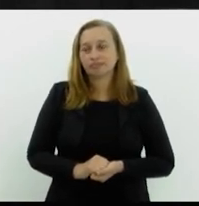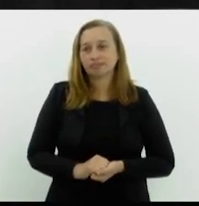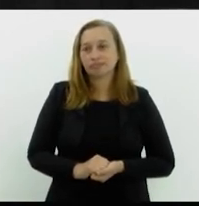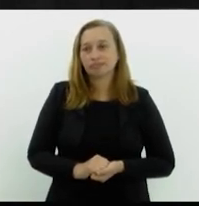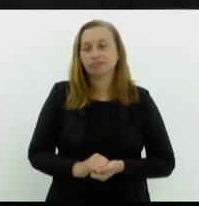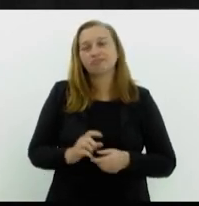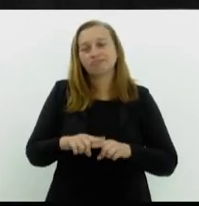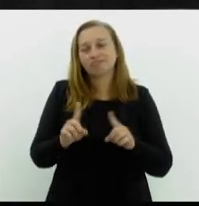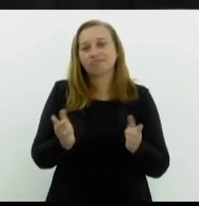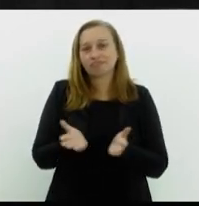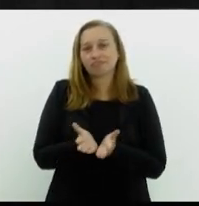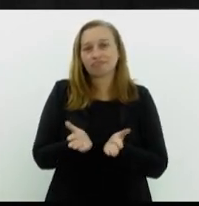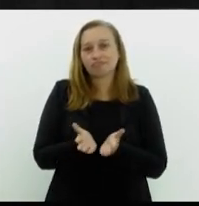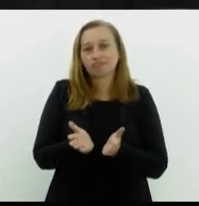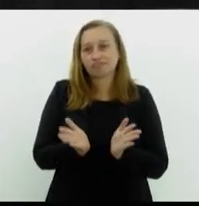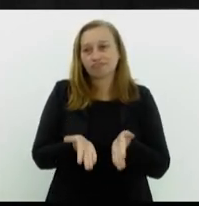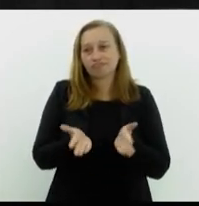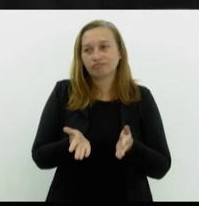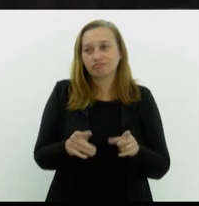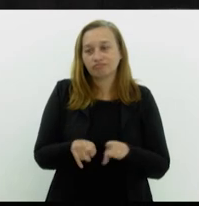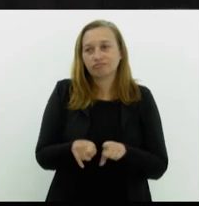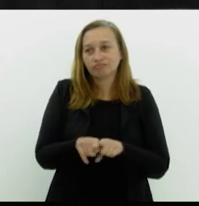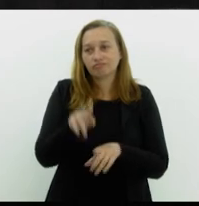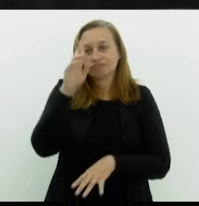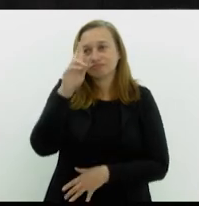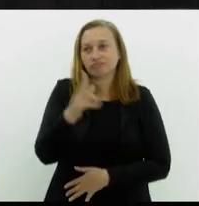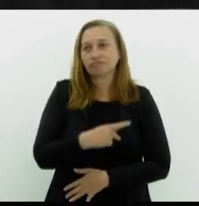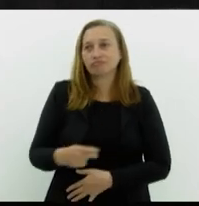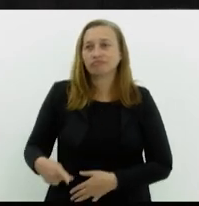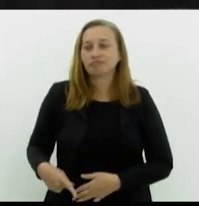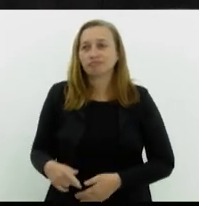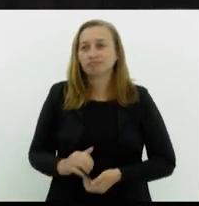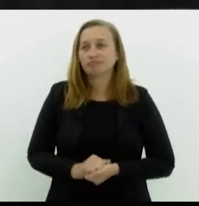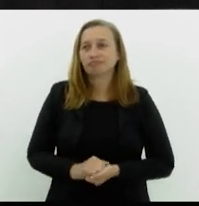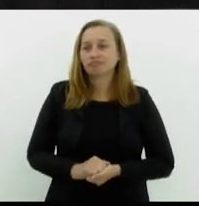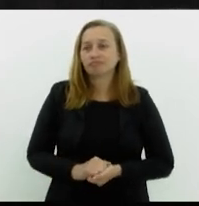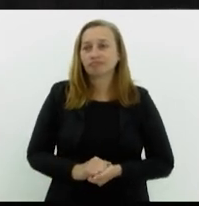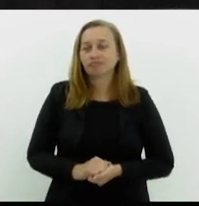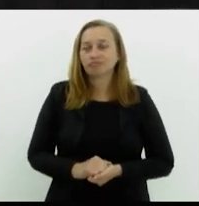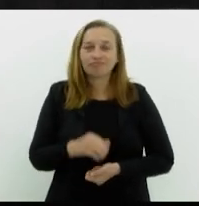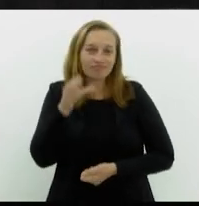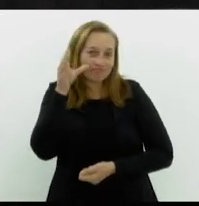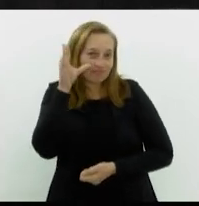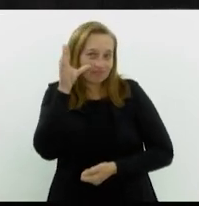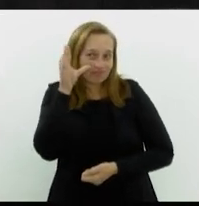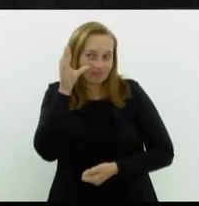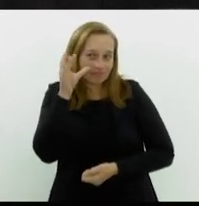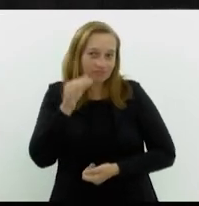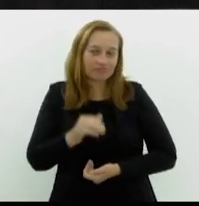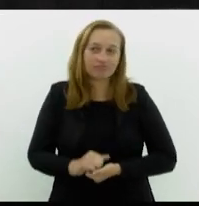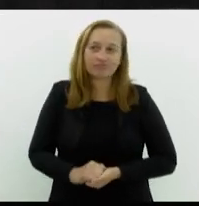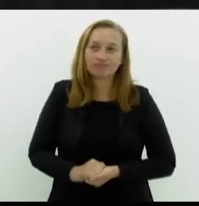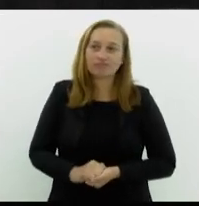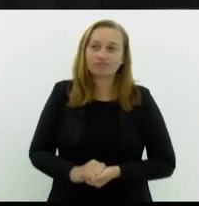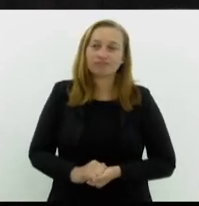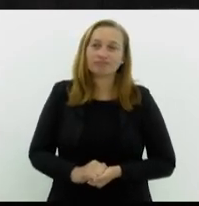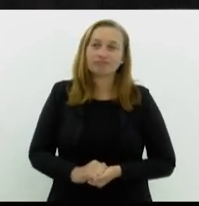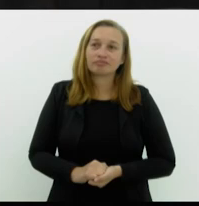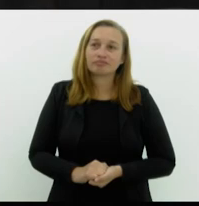Mas hoje também, senhor presidente, é com uma mera curiosidade, em